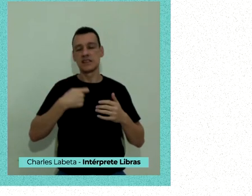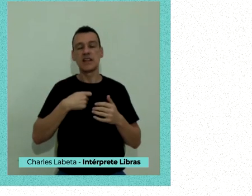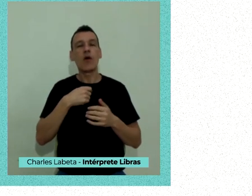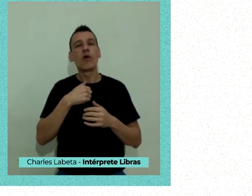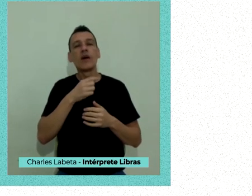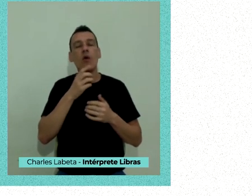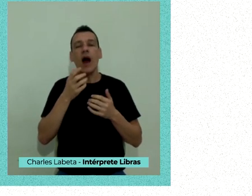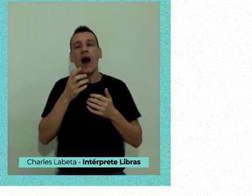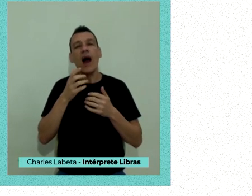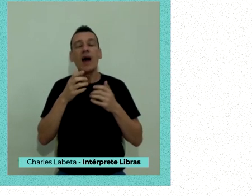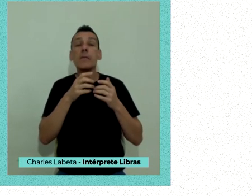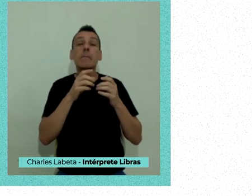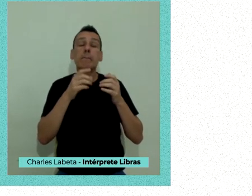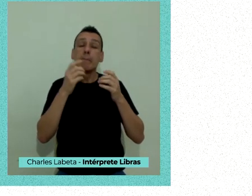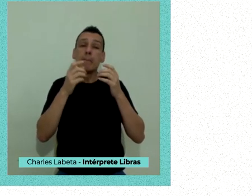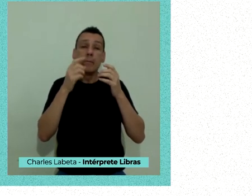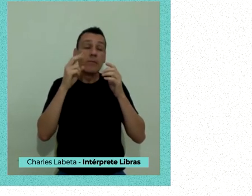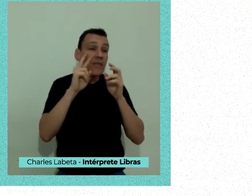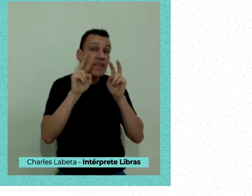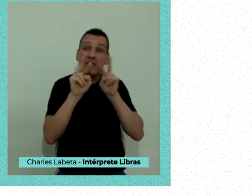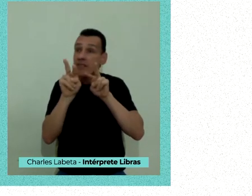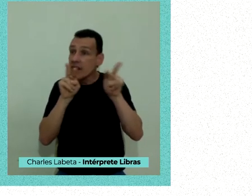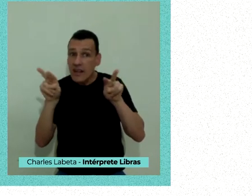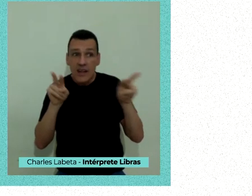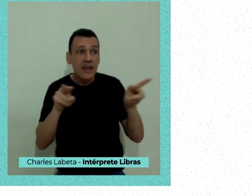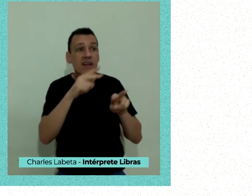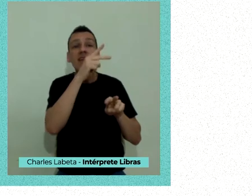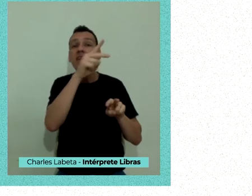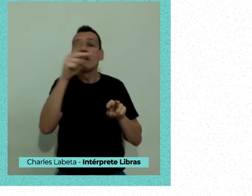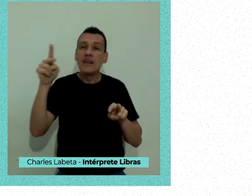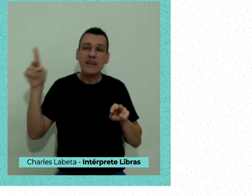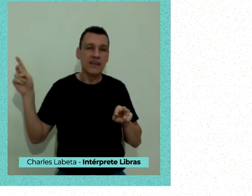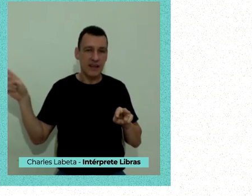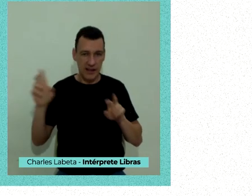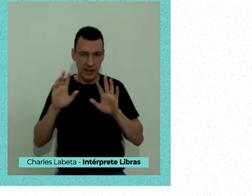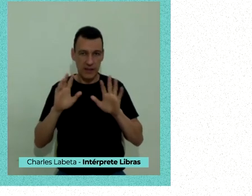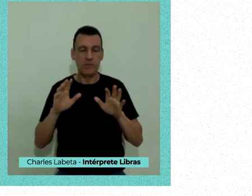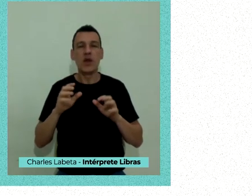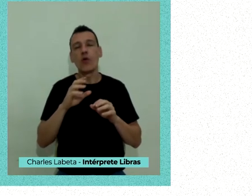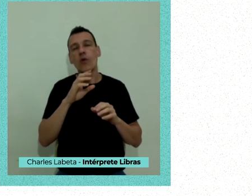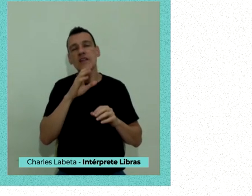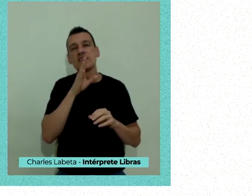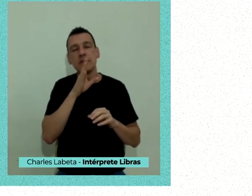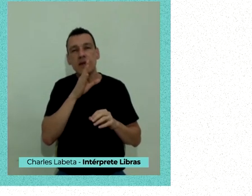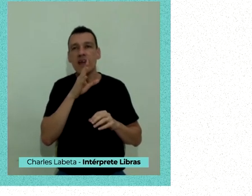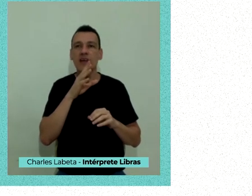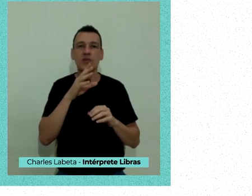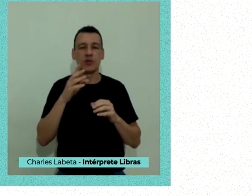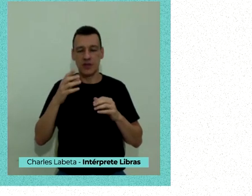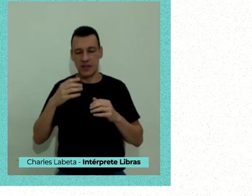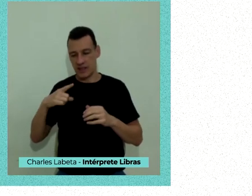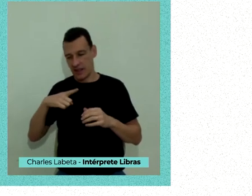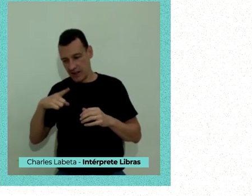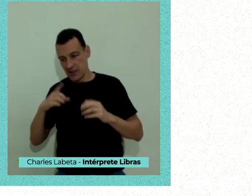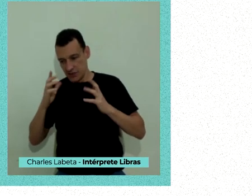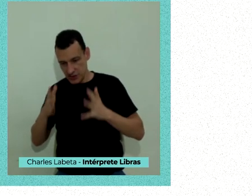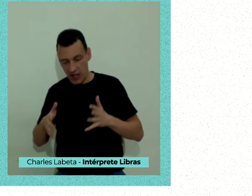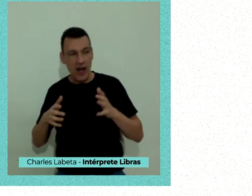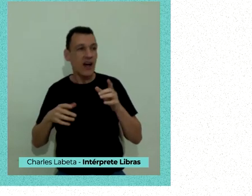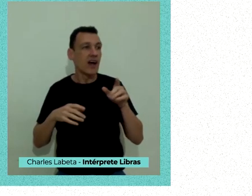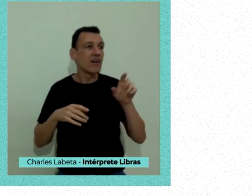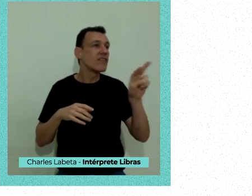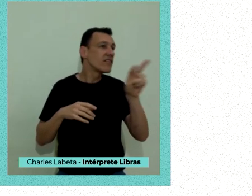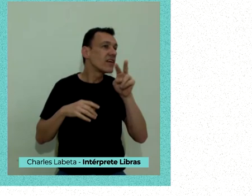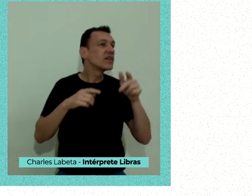protagonismo dela, buscando, emprestando o conhecimento que temos para fazer aquilo que a gente chama hoje de inclusão,